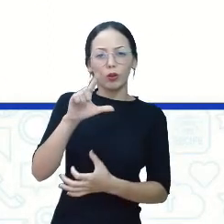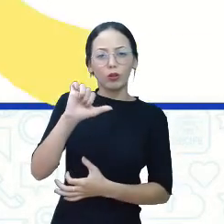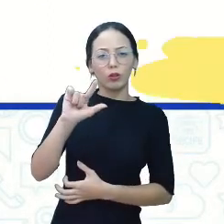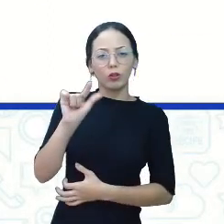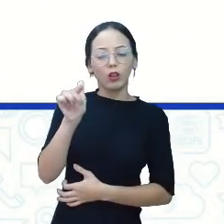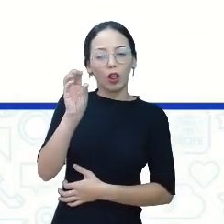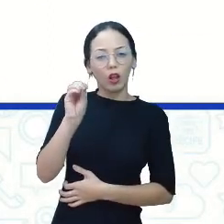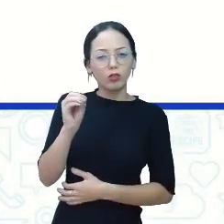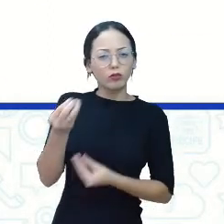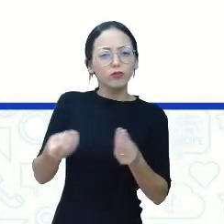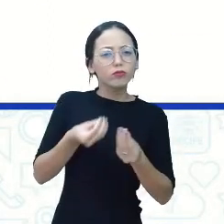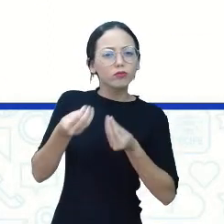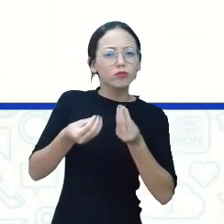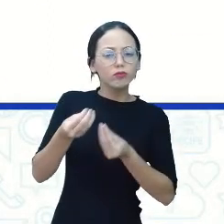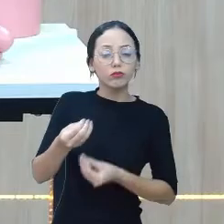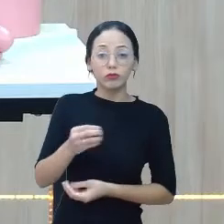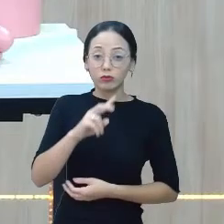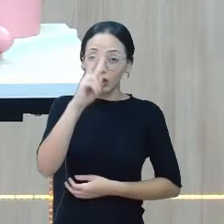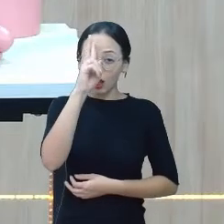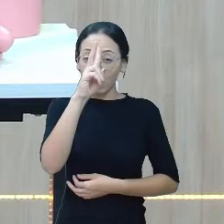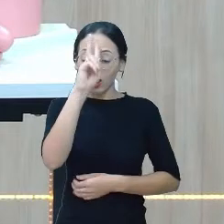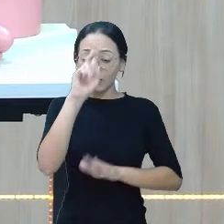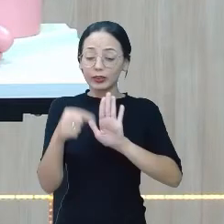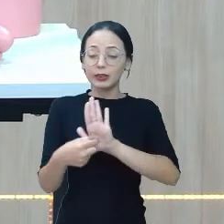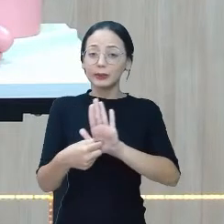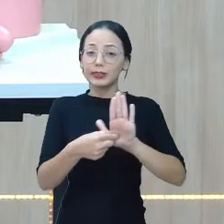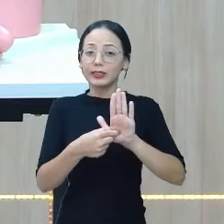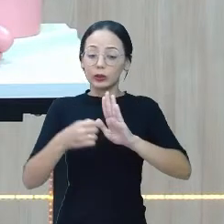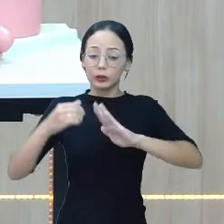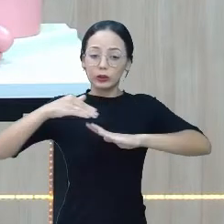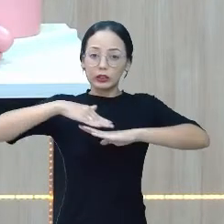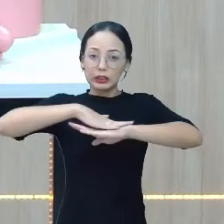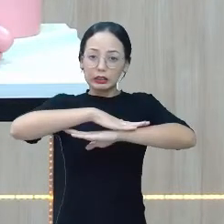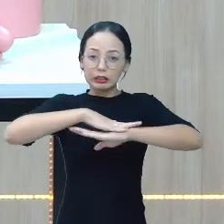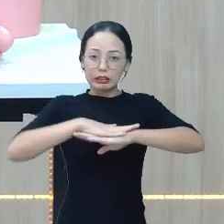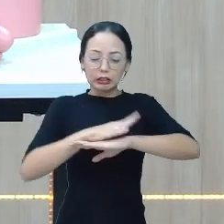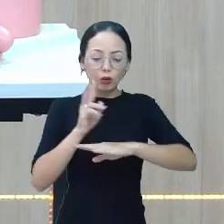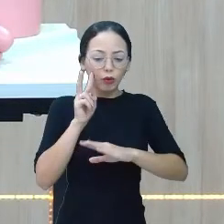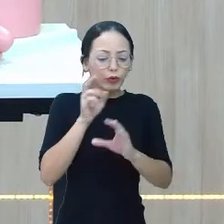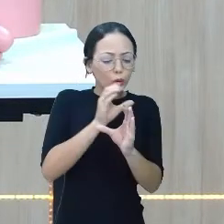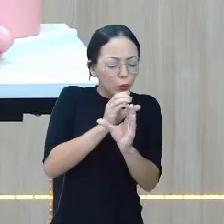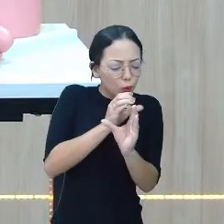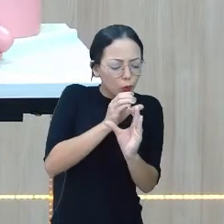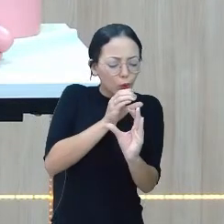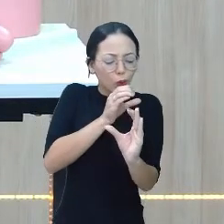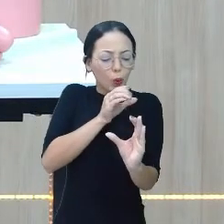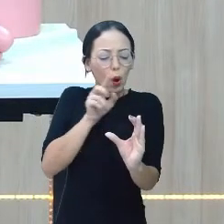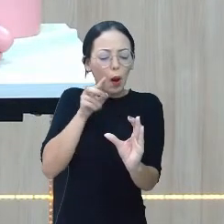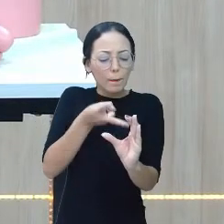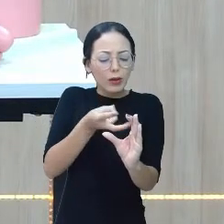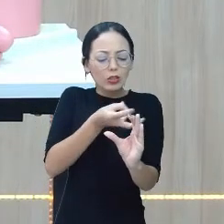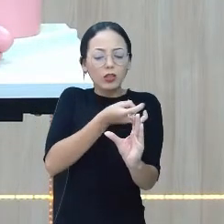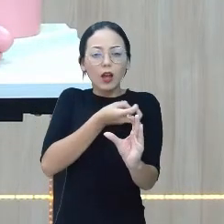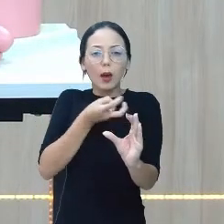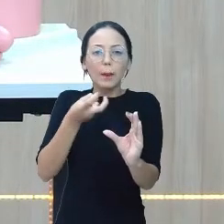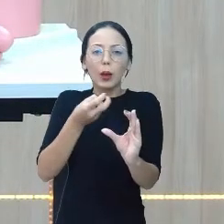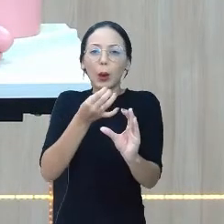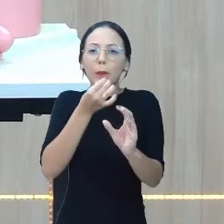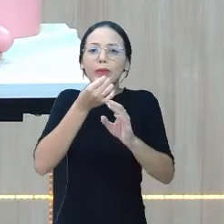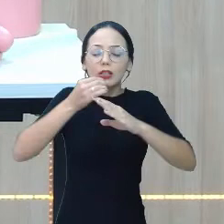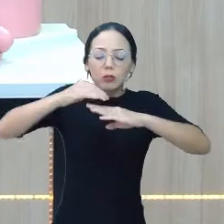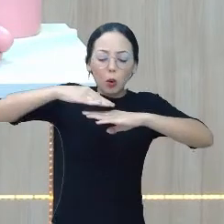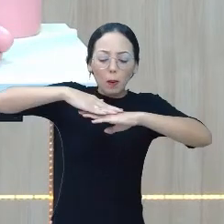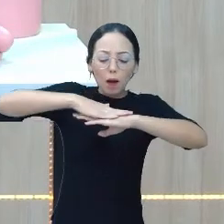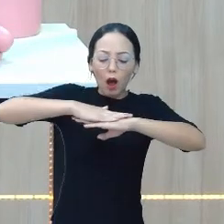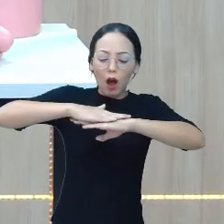Lembra na representação do tecido em 3D? Para uma camada daquela ficar